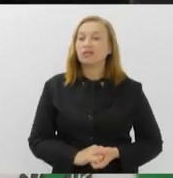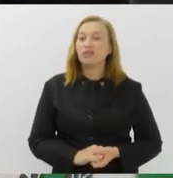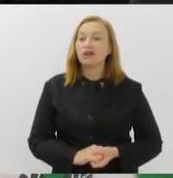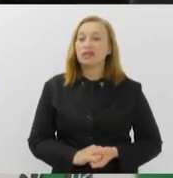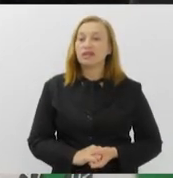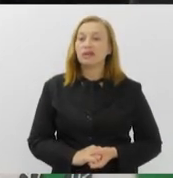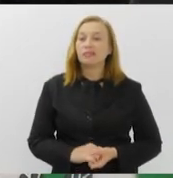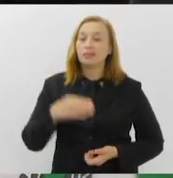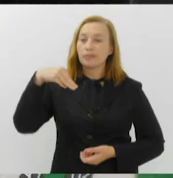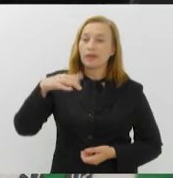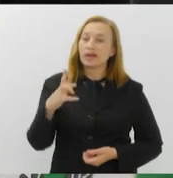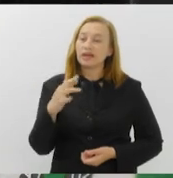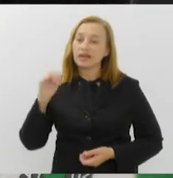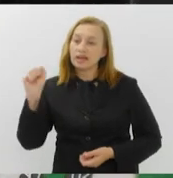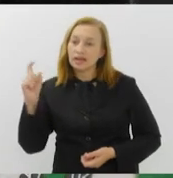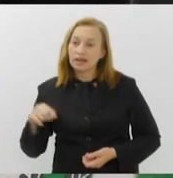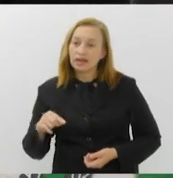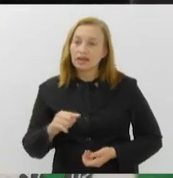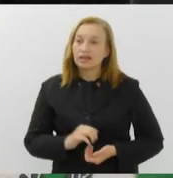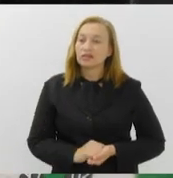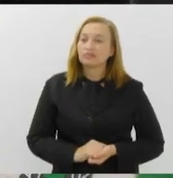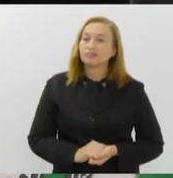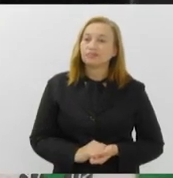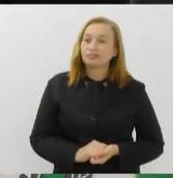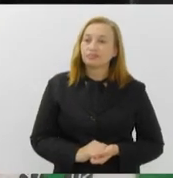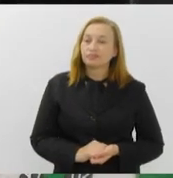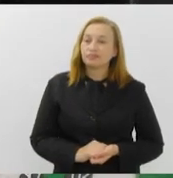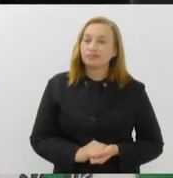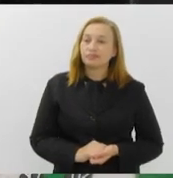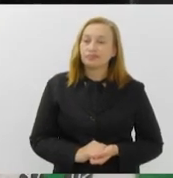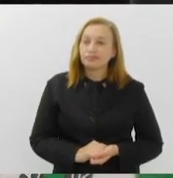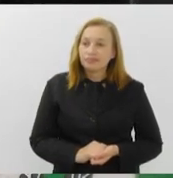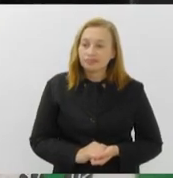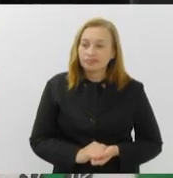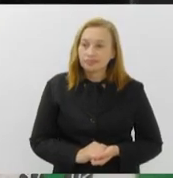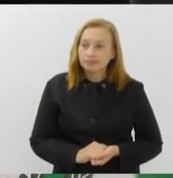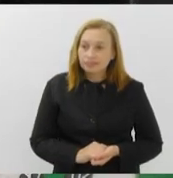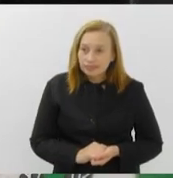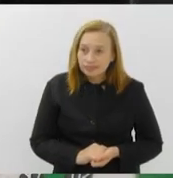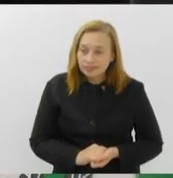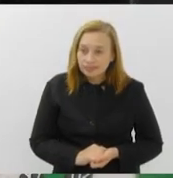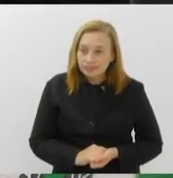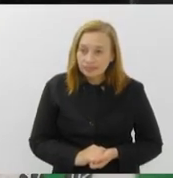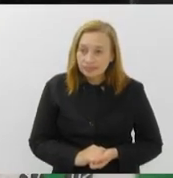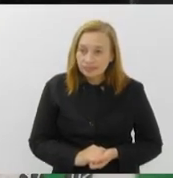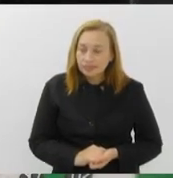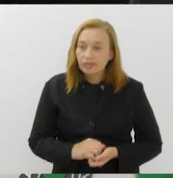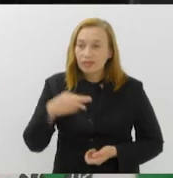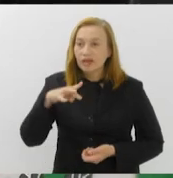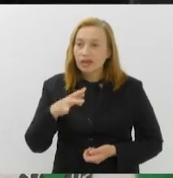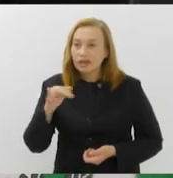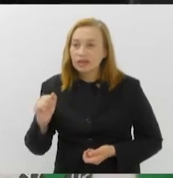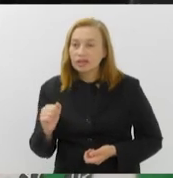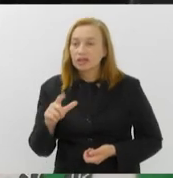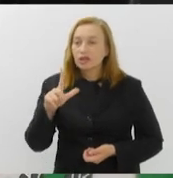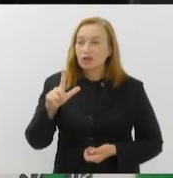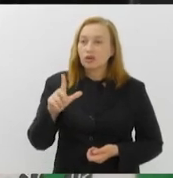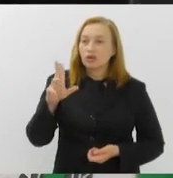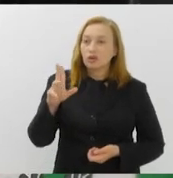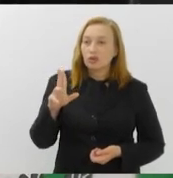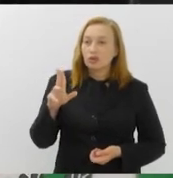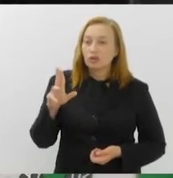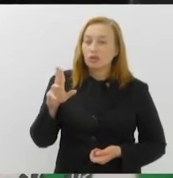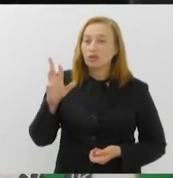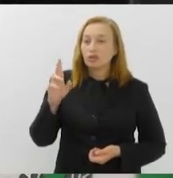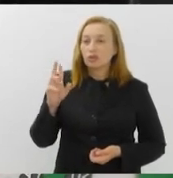Maria Guimarães, da Superintendência de Segurança Alimentar. Muito obrigada. Maria de Lourdes, do mandato